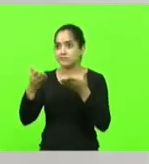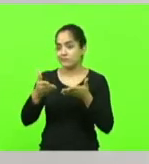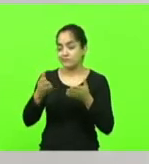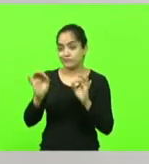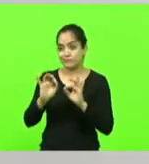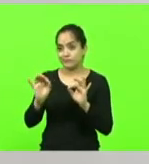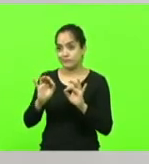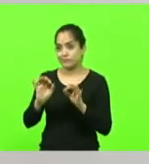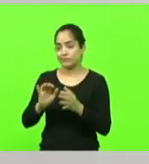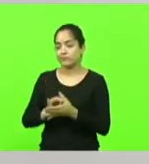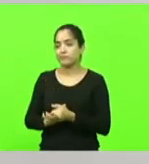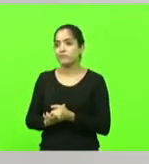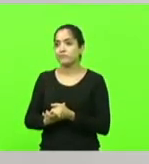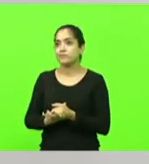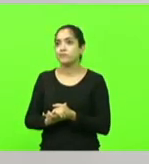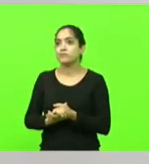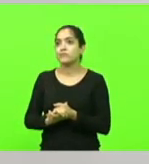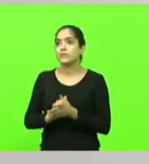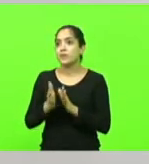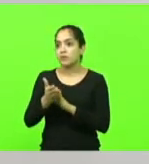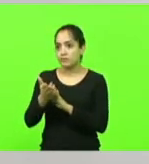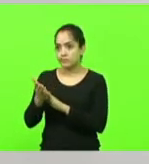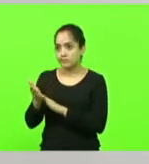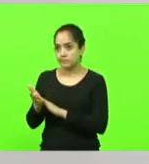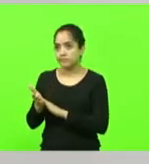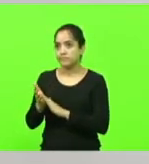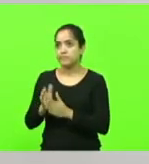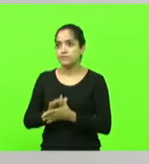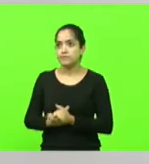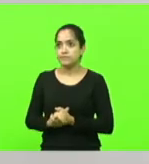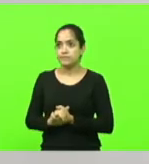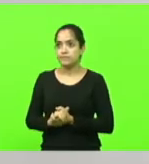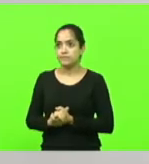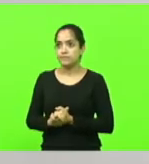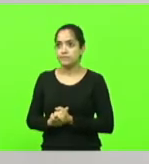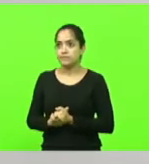Catarina. Parabéns, senador Jorginho Melo, orgulho de Santa Catarina.